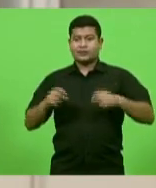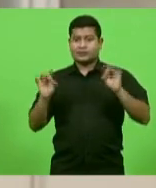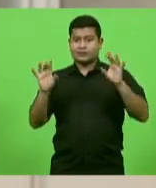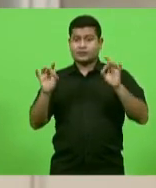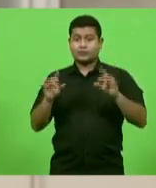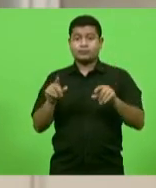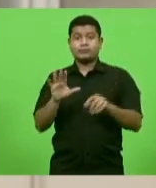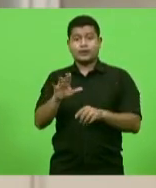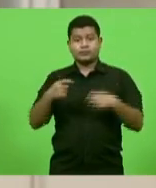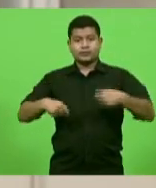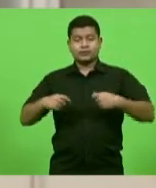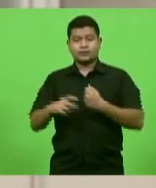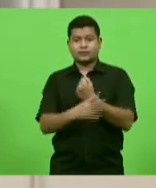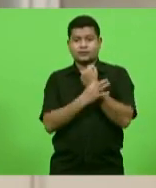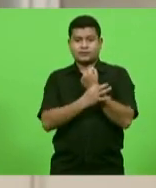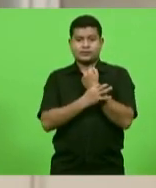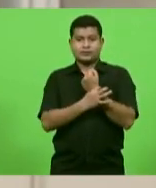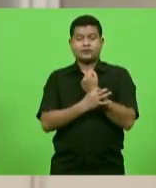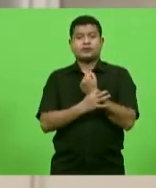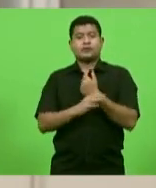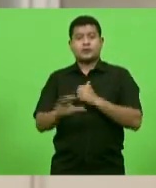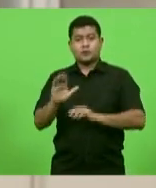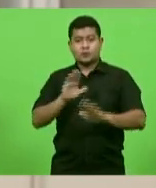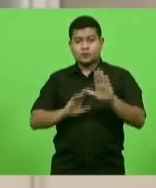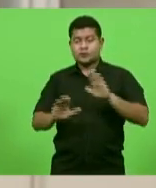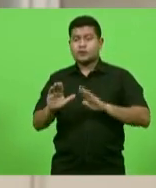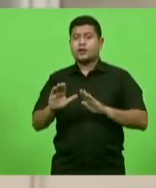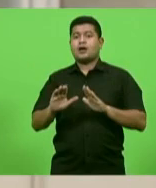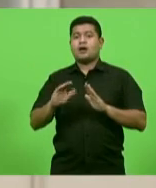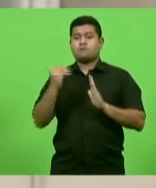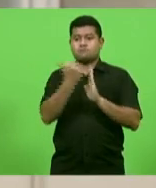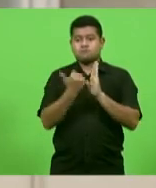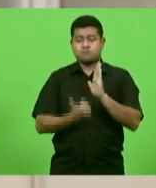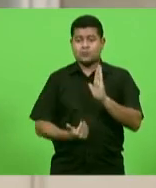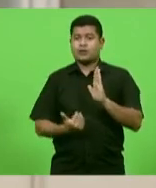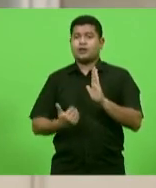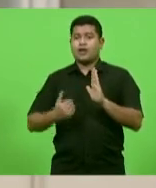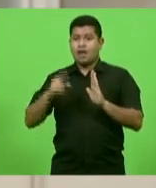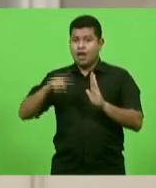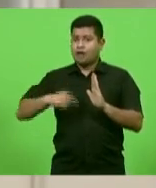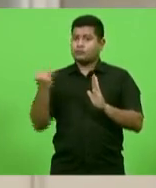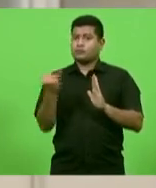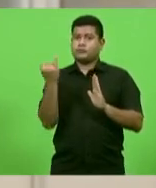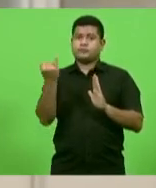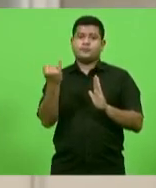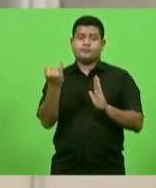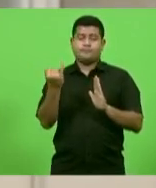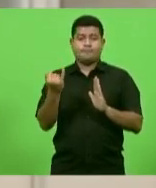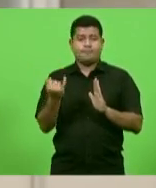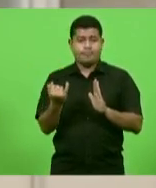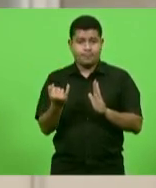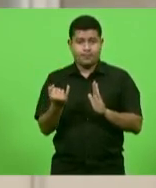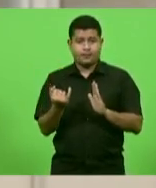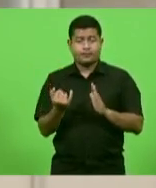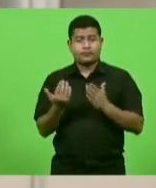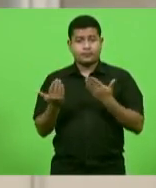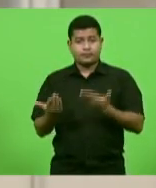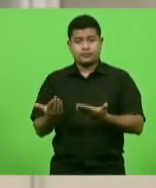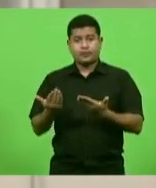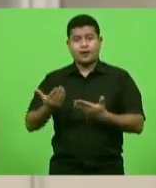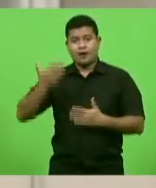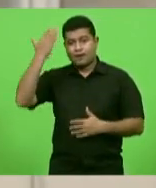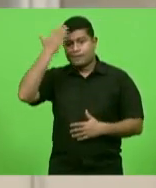garantias e cautelas absolutamente necessárias por sua vez as